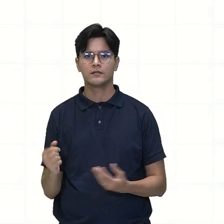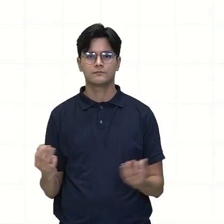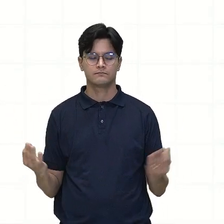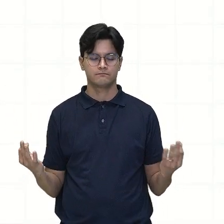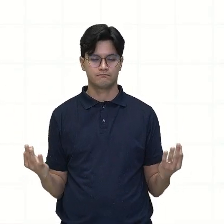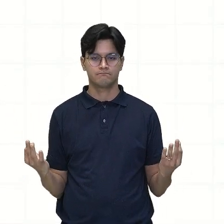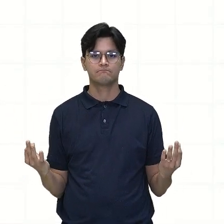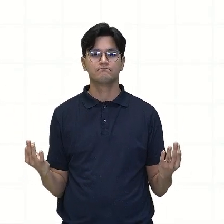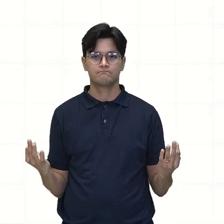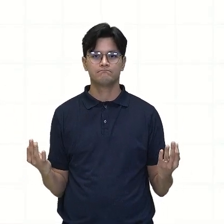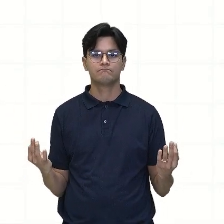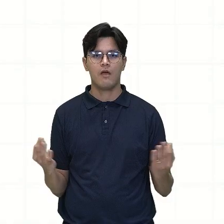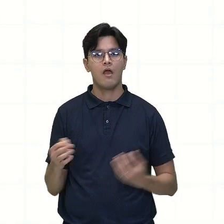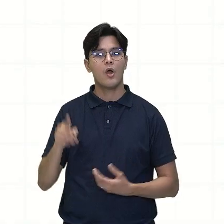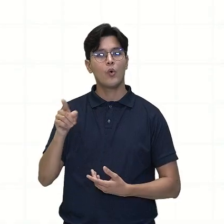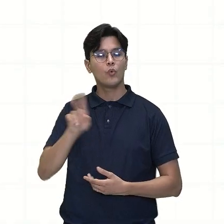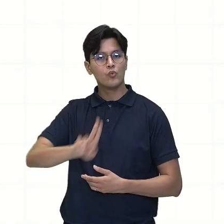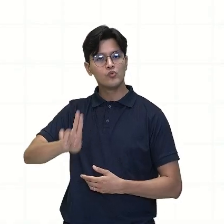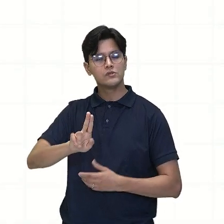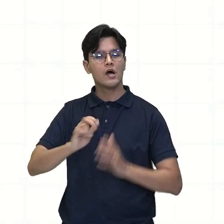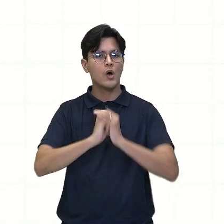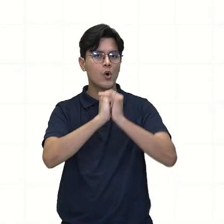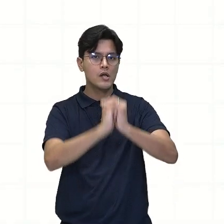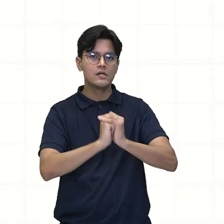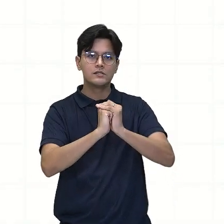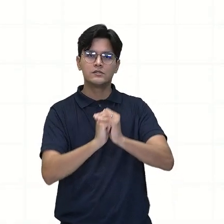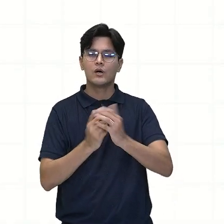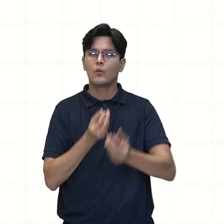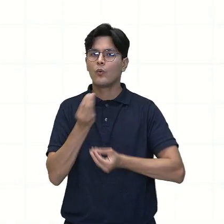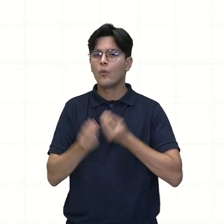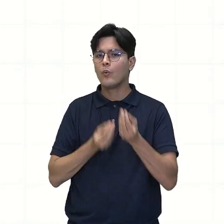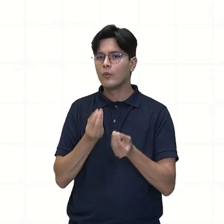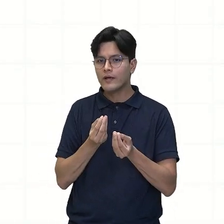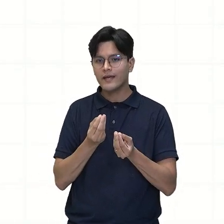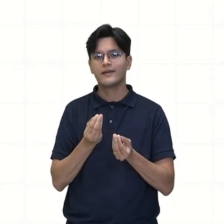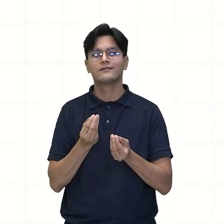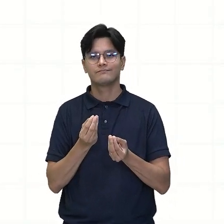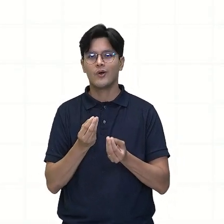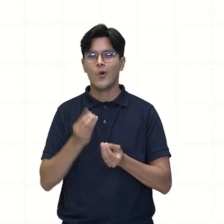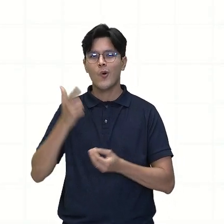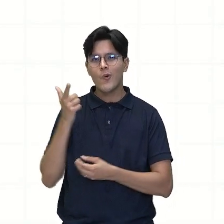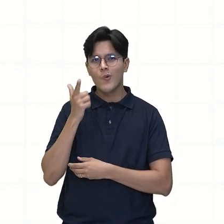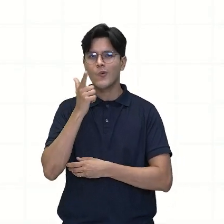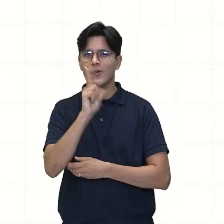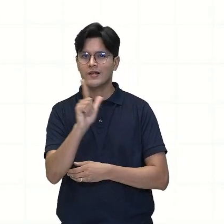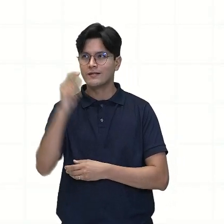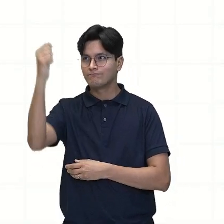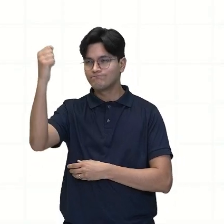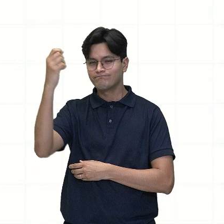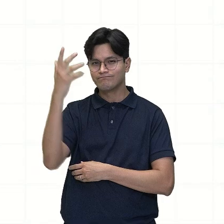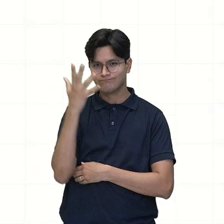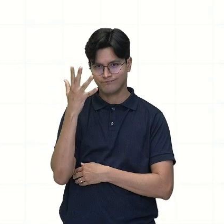como busca de iluminação.